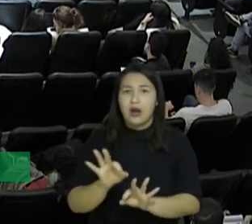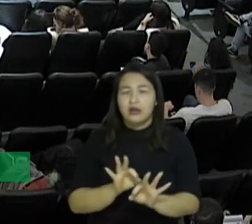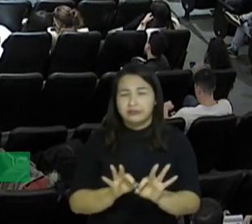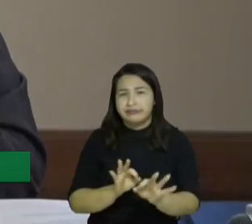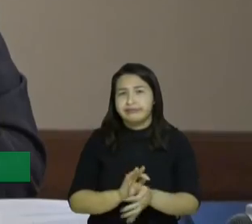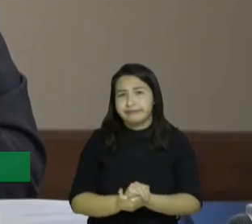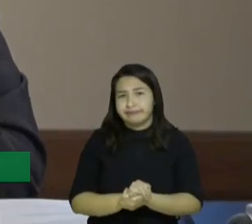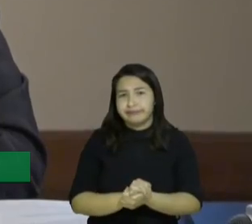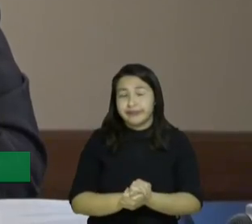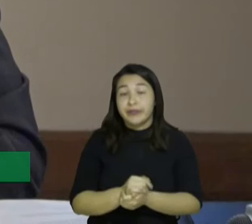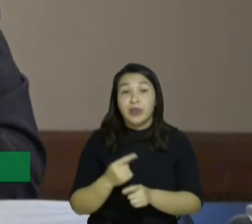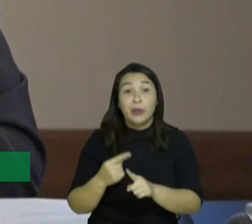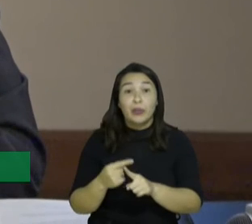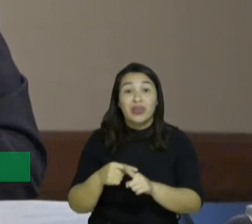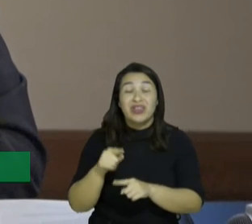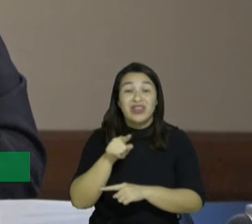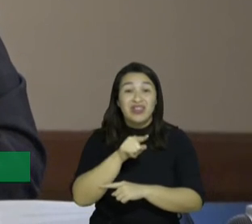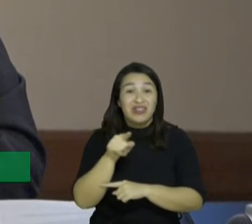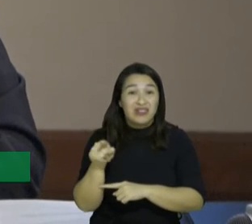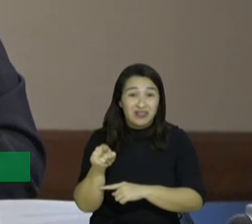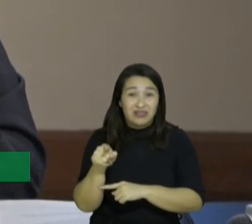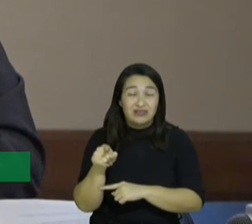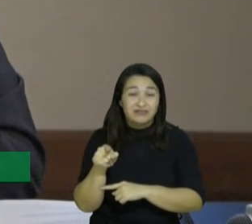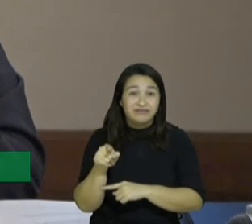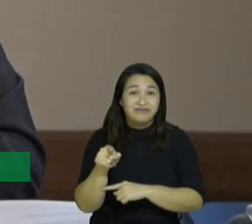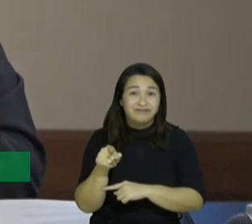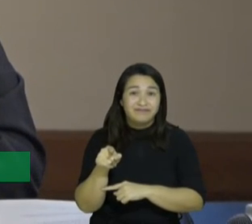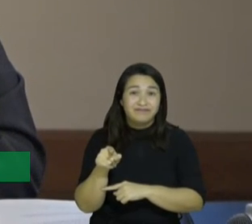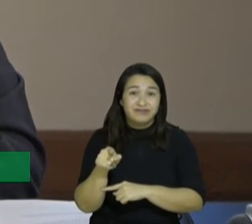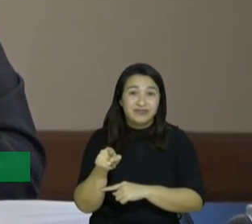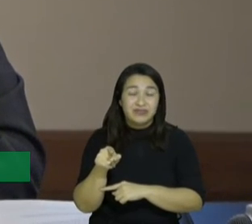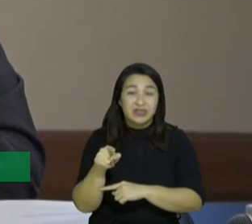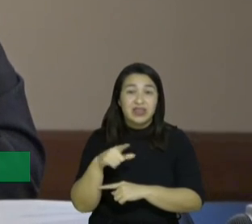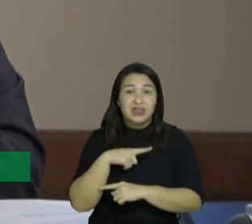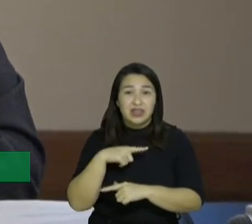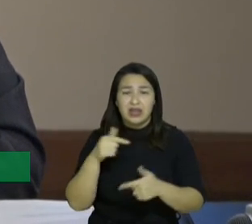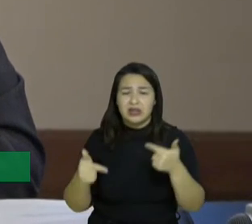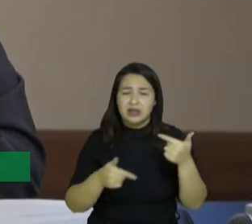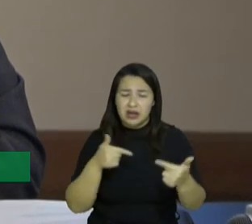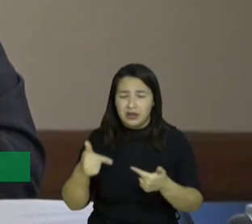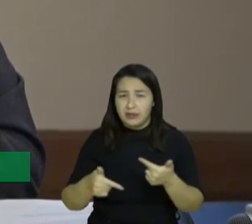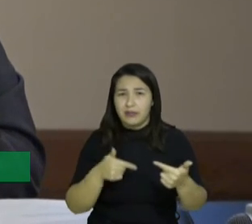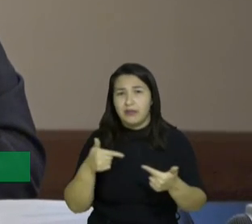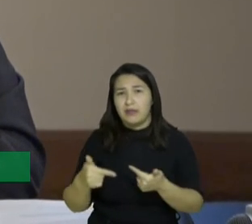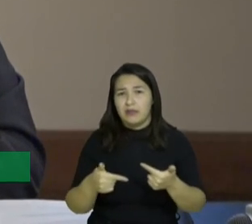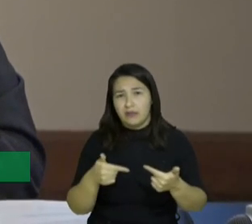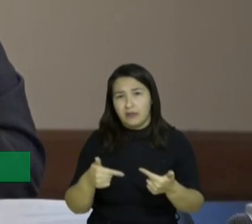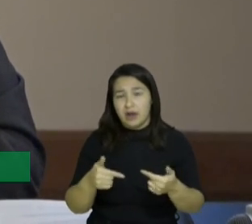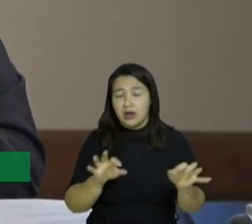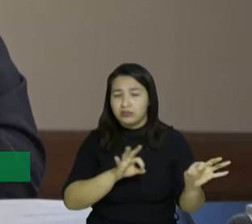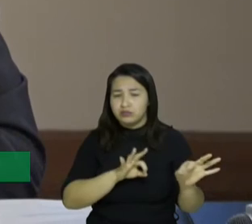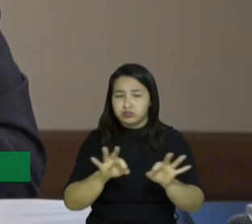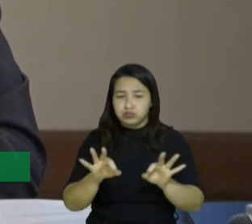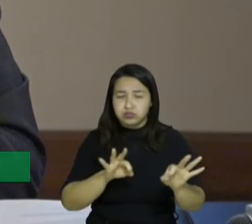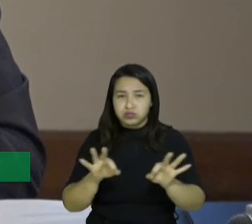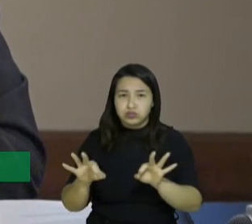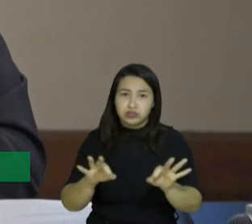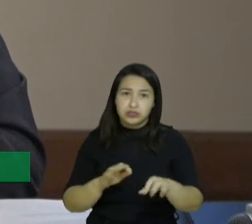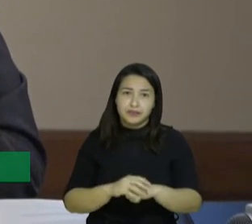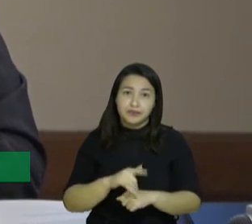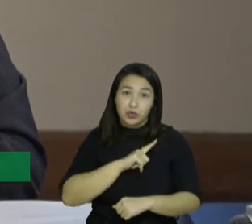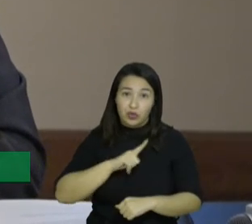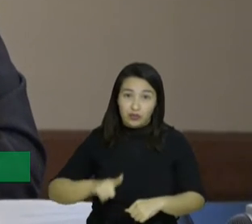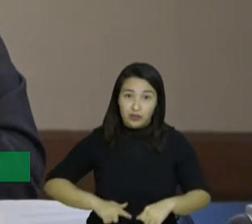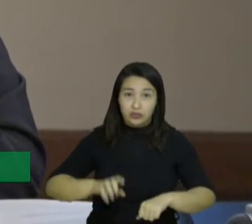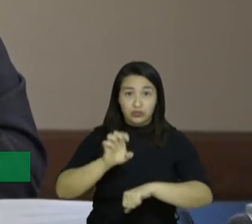porque eles trazem à tona esse trabalho que é feito aqui eh em Santa Catarina de forma muito bem organizada o governo do estado